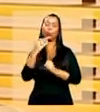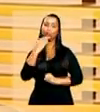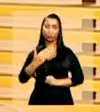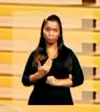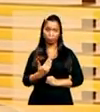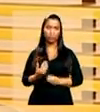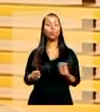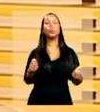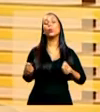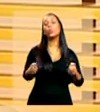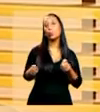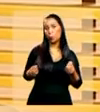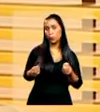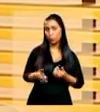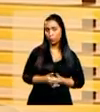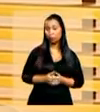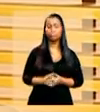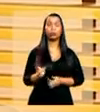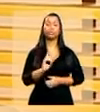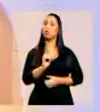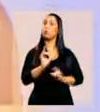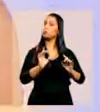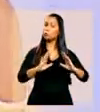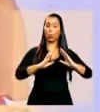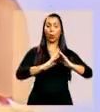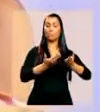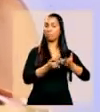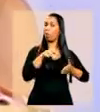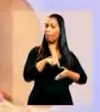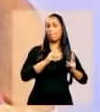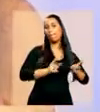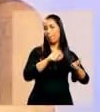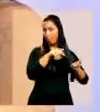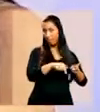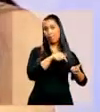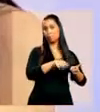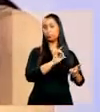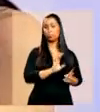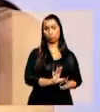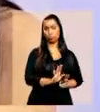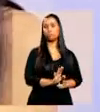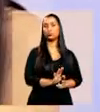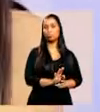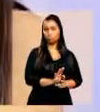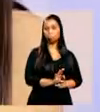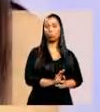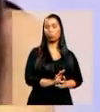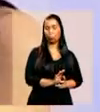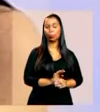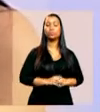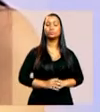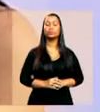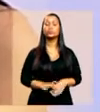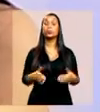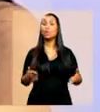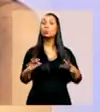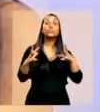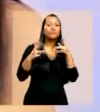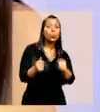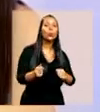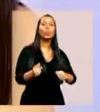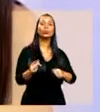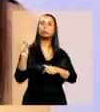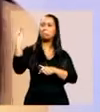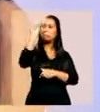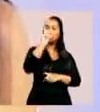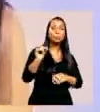mãe pode requerer esse tipo de auxílio? Não, são apenas as crianças da educação infantil que estão matriculadas. Então,